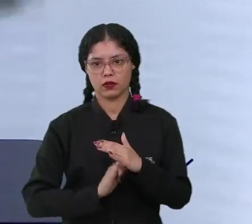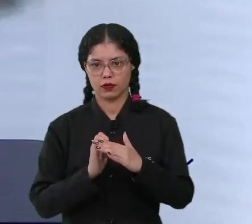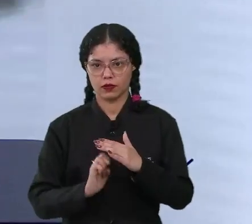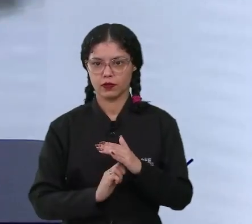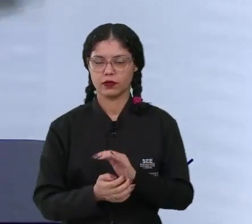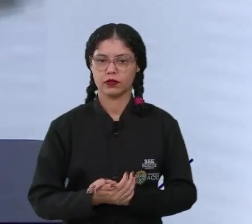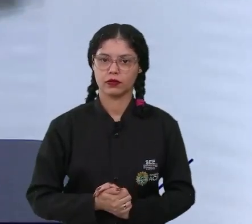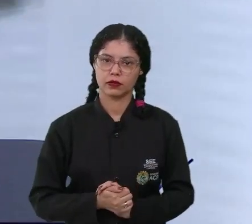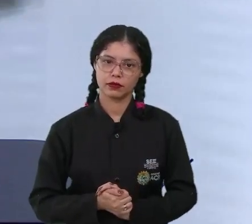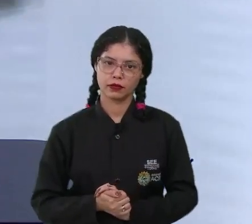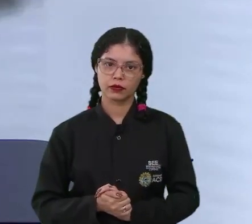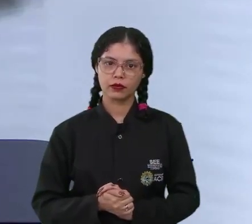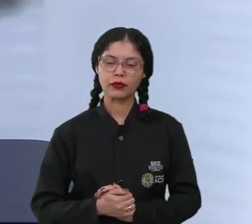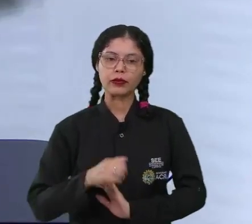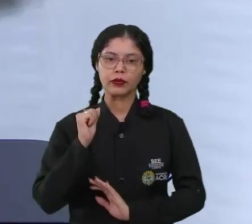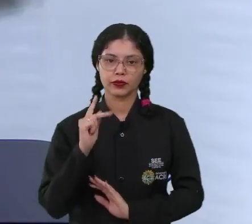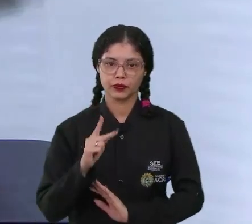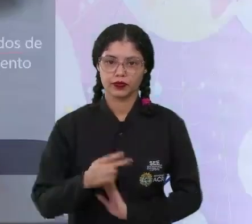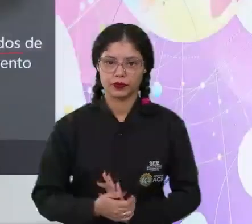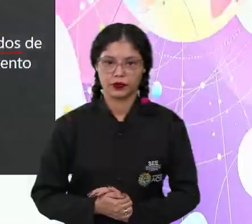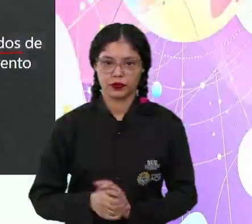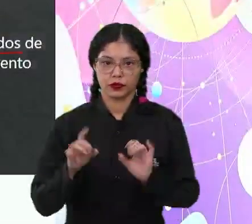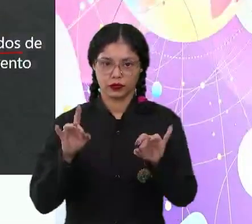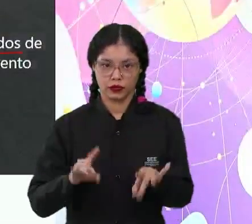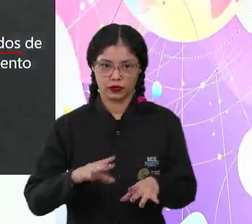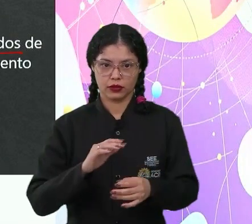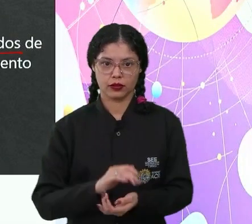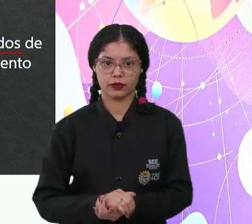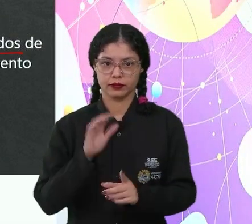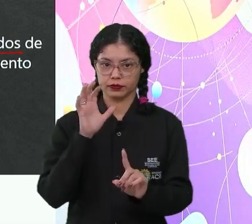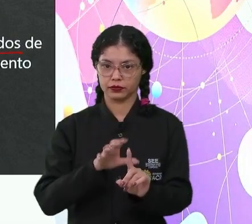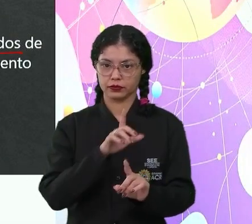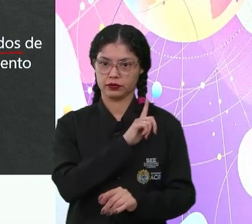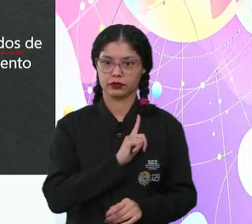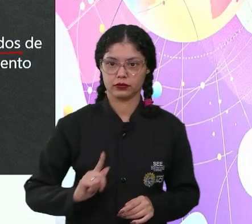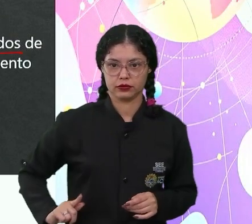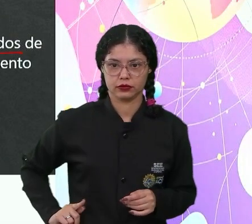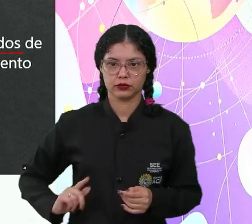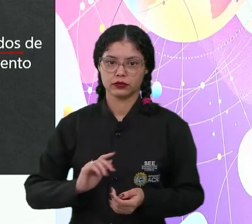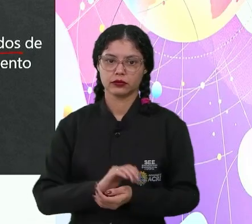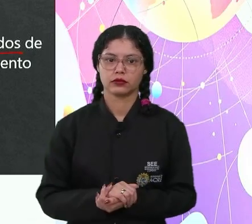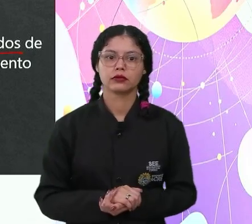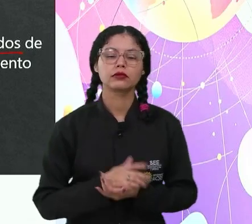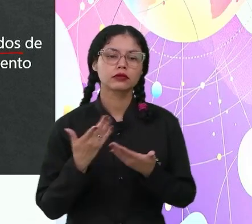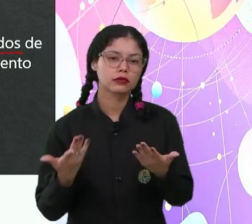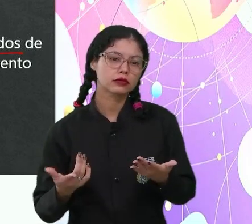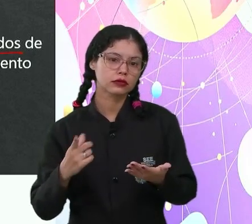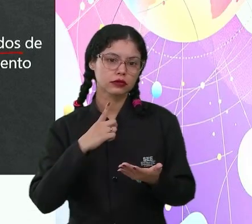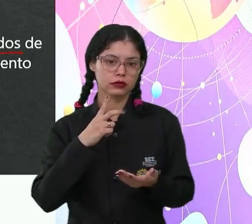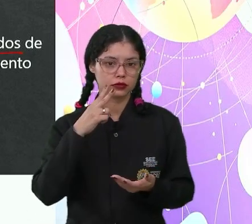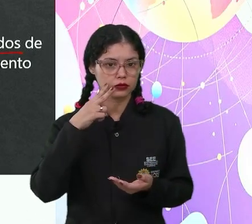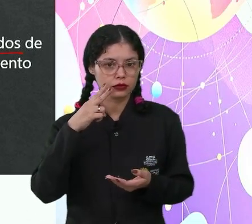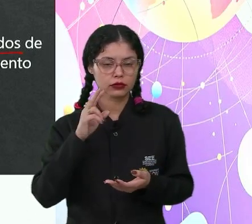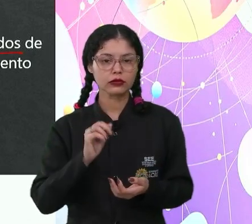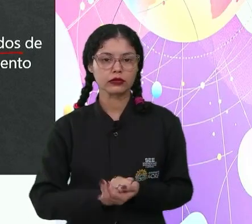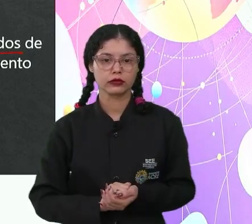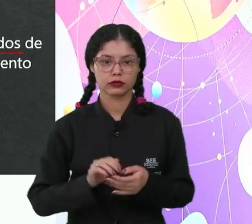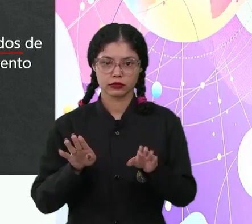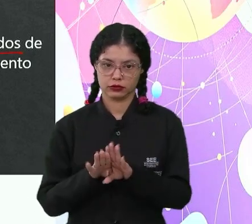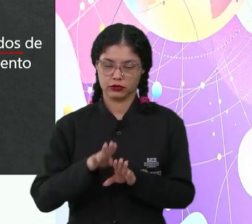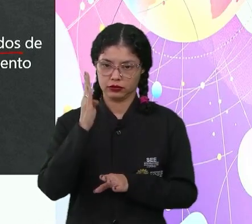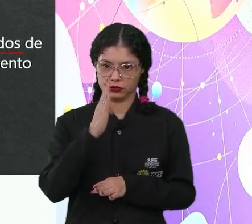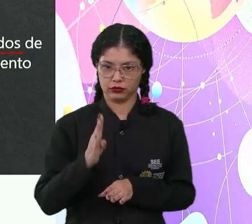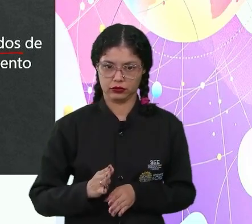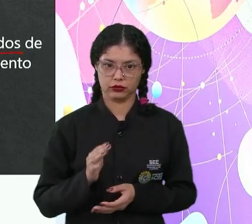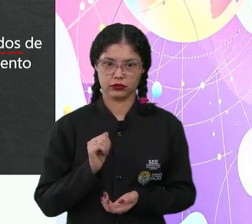empresa transnacional, ok? Bem, por último, incentivos governamentais, é o que a gente vê muito aqui no Brasil também.